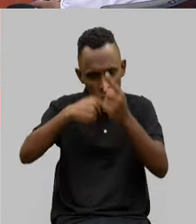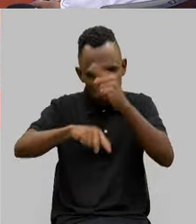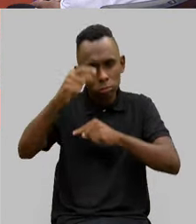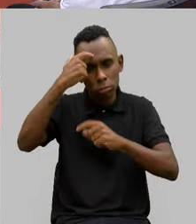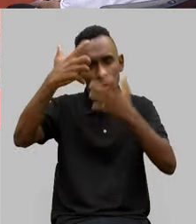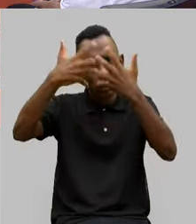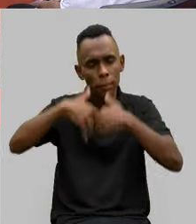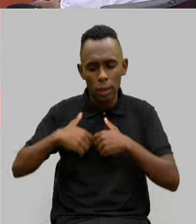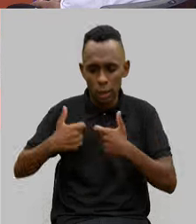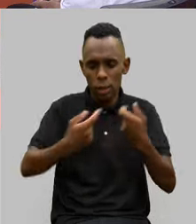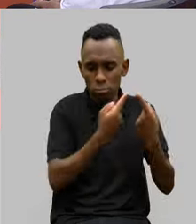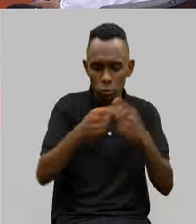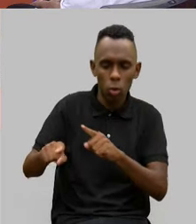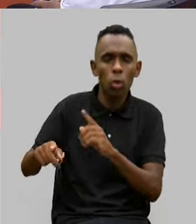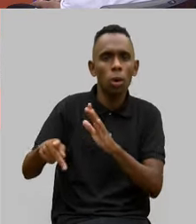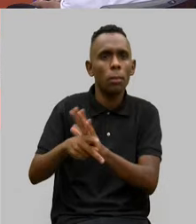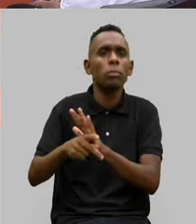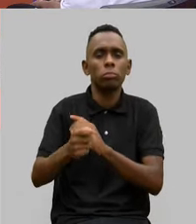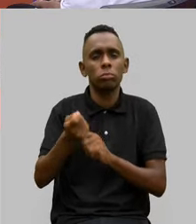a guerra à